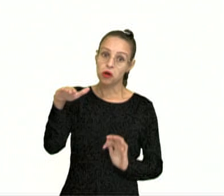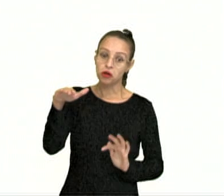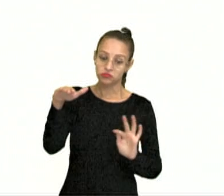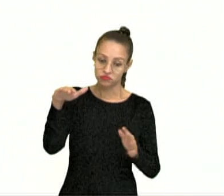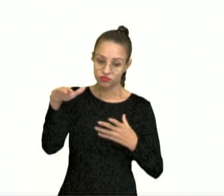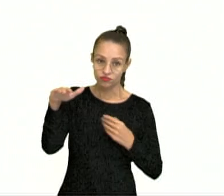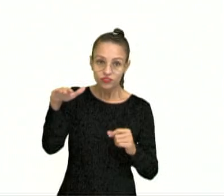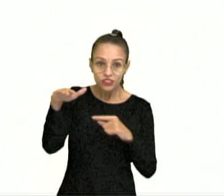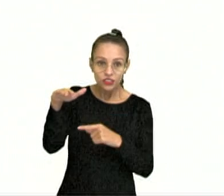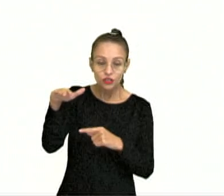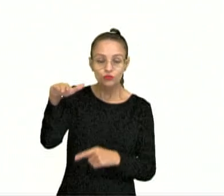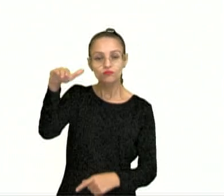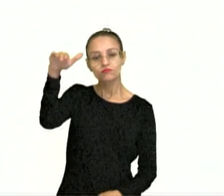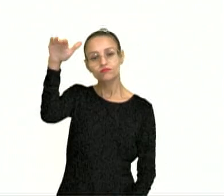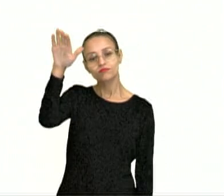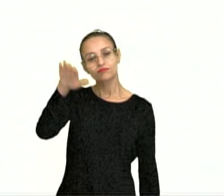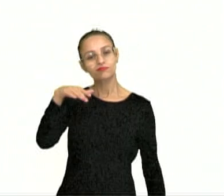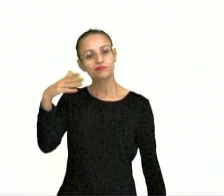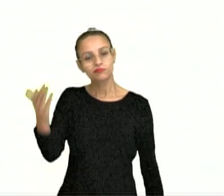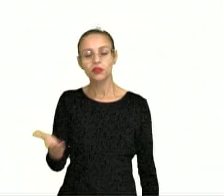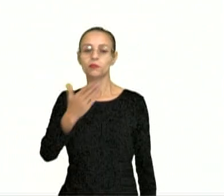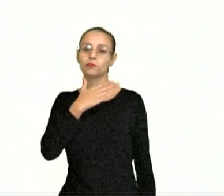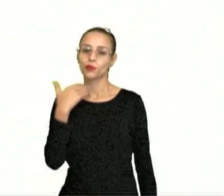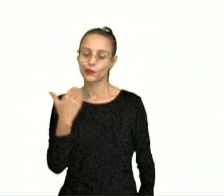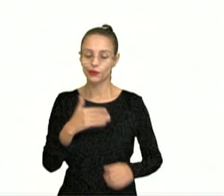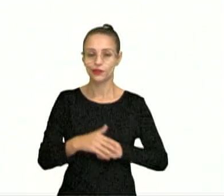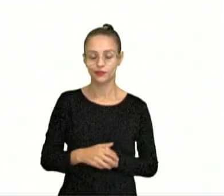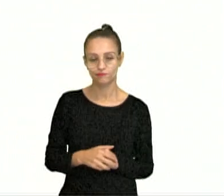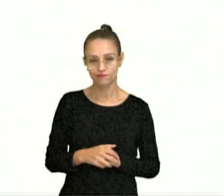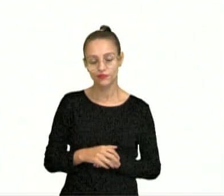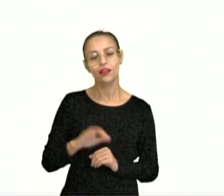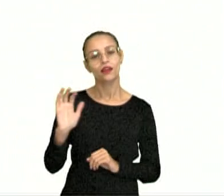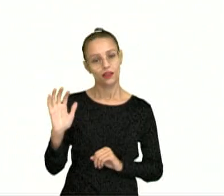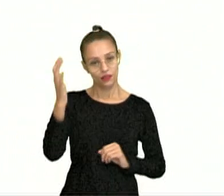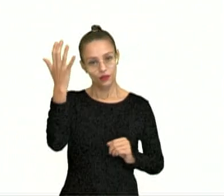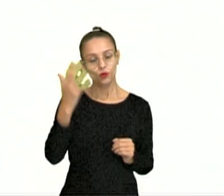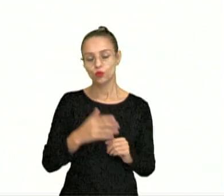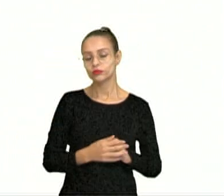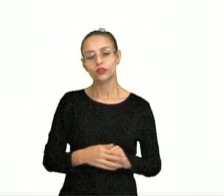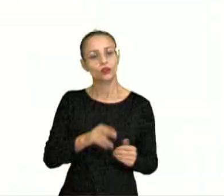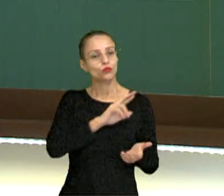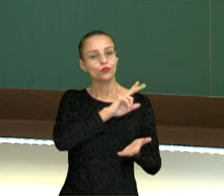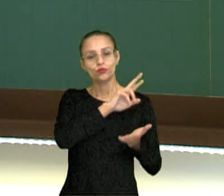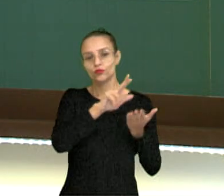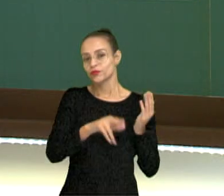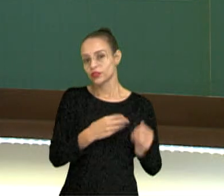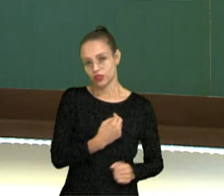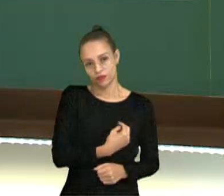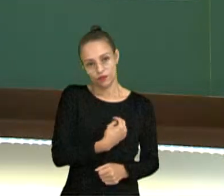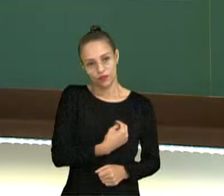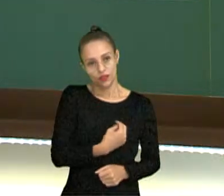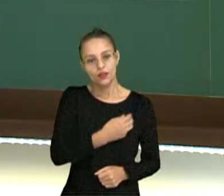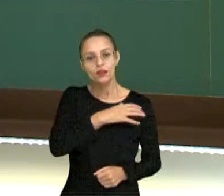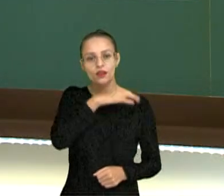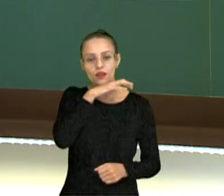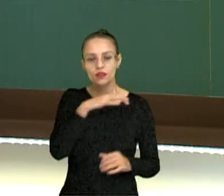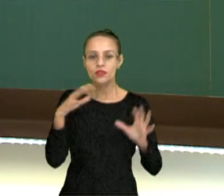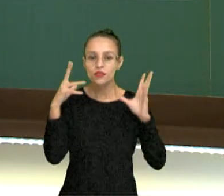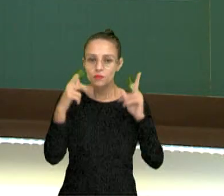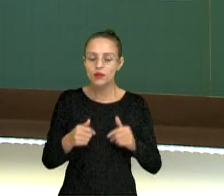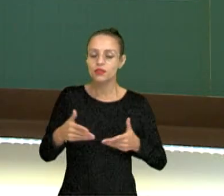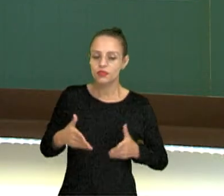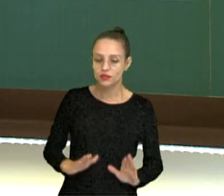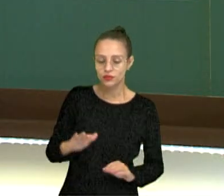reproduzir e morrem. Isso acontece com muitas espécies animais.